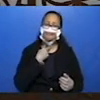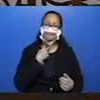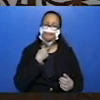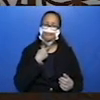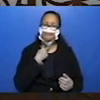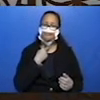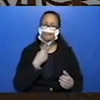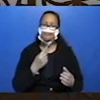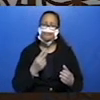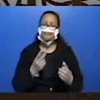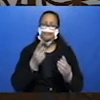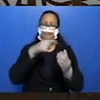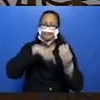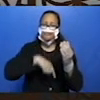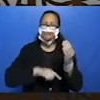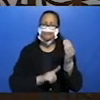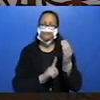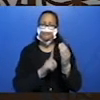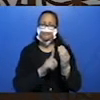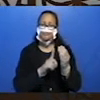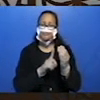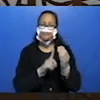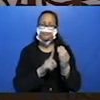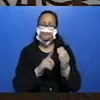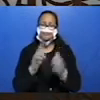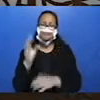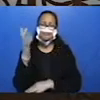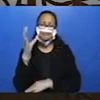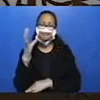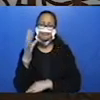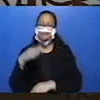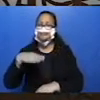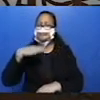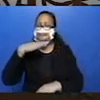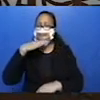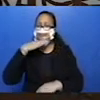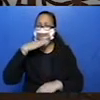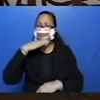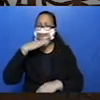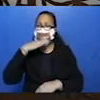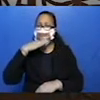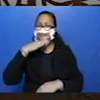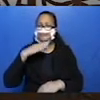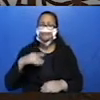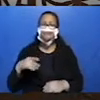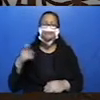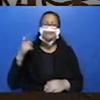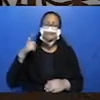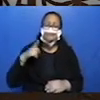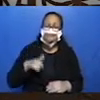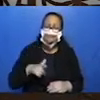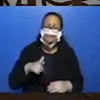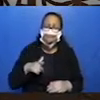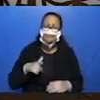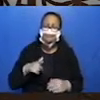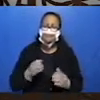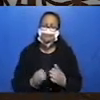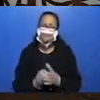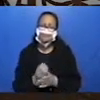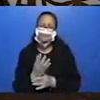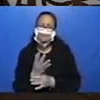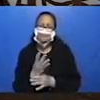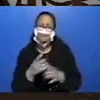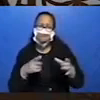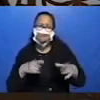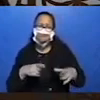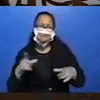vai se desenvolver, concordam? Então a gente tem que saber o que eu vou plantar. Será que eu consigo plantar num lugar pequeno? Será que eu preciso de um espaço